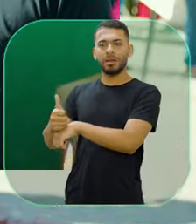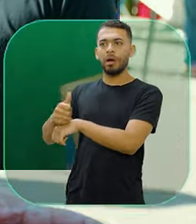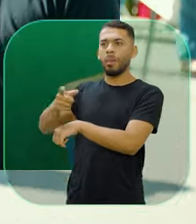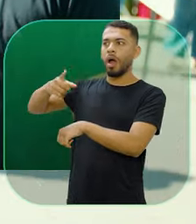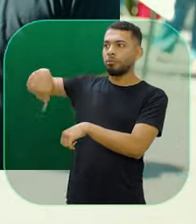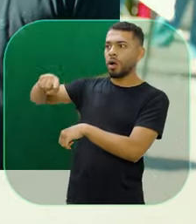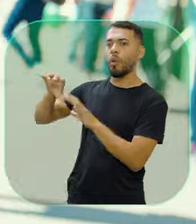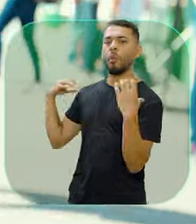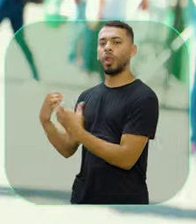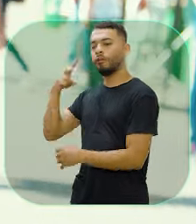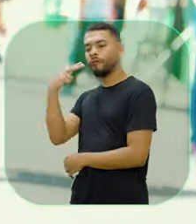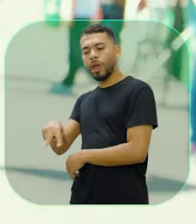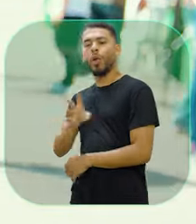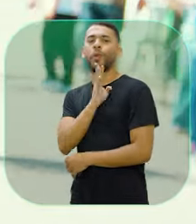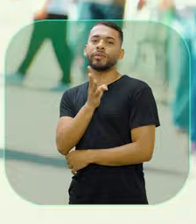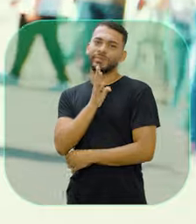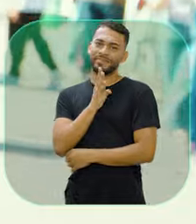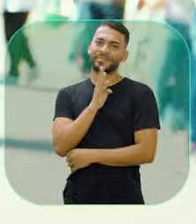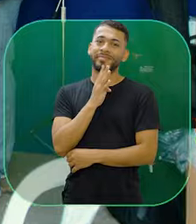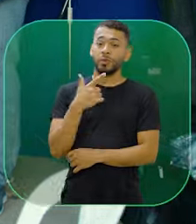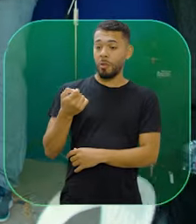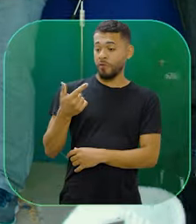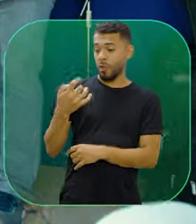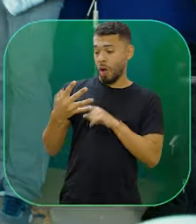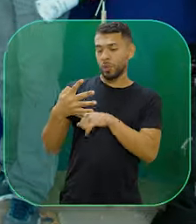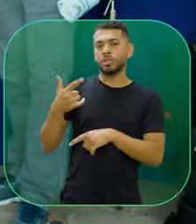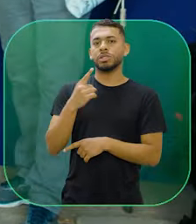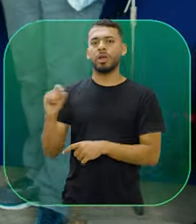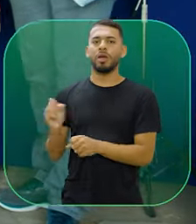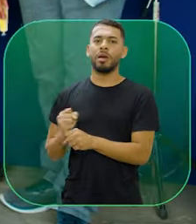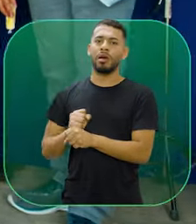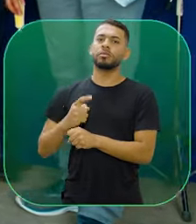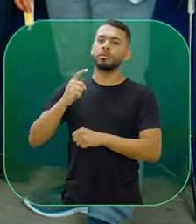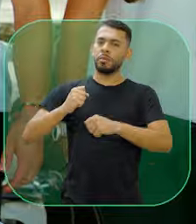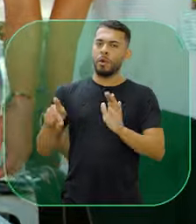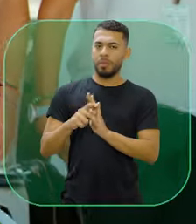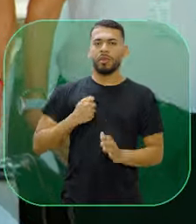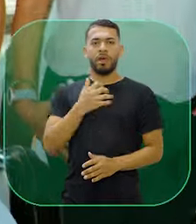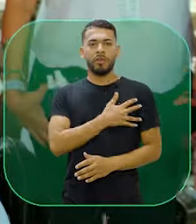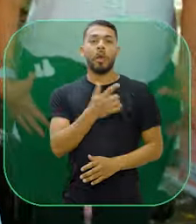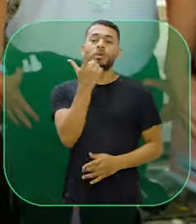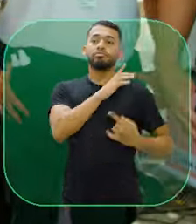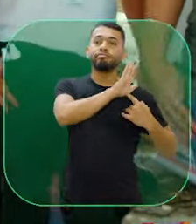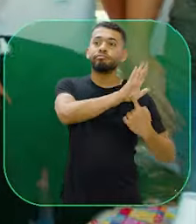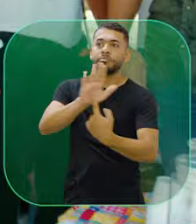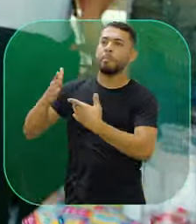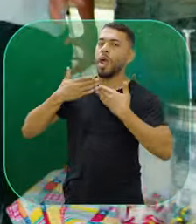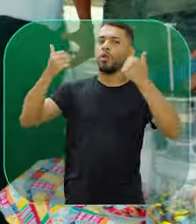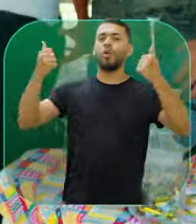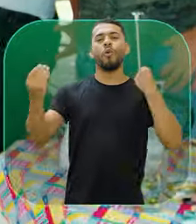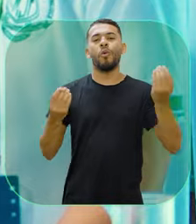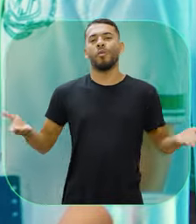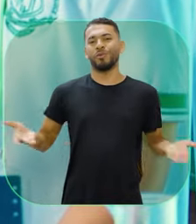elas conheçam. Em 2024 a gente está fazendo 100 anos de instituição, para a gente apresentar melhor o IFPE,